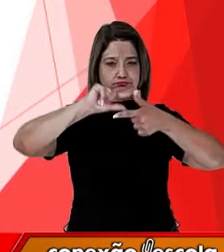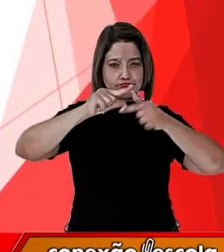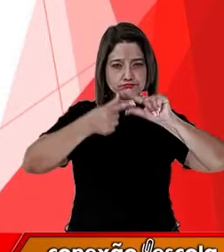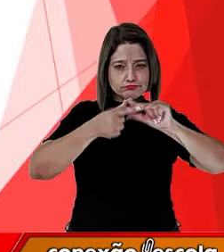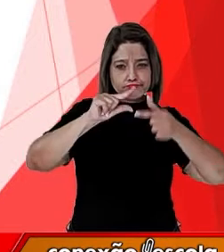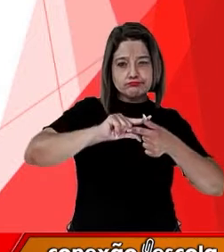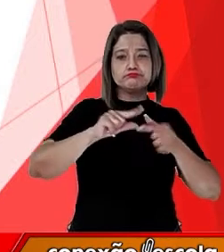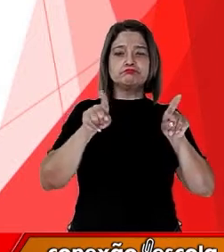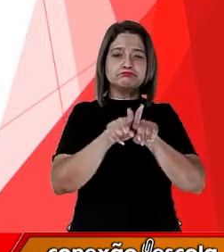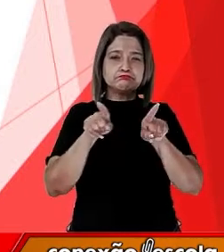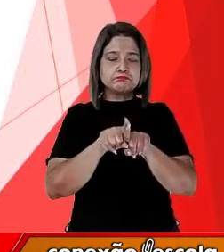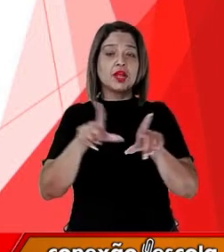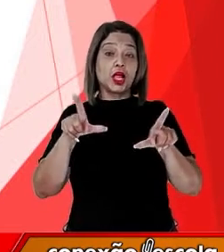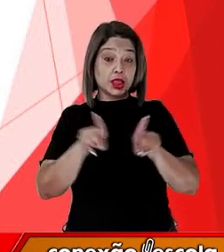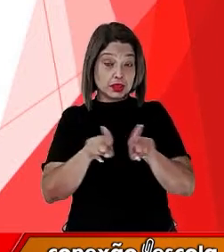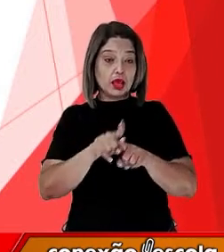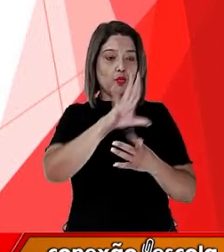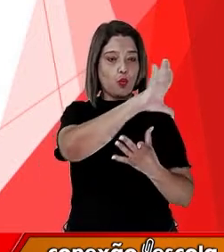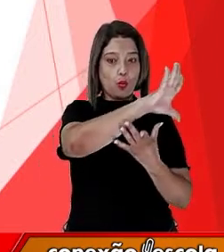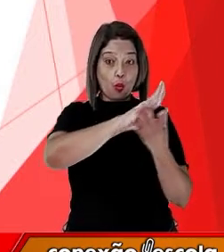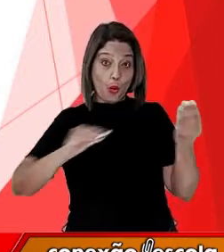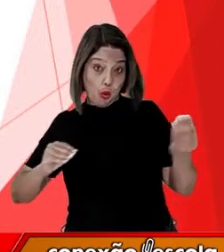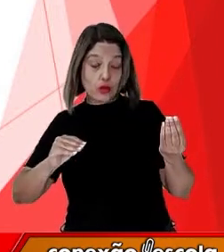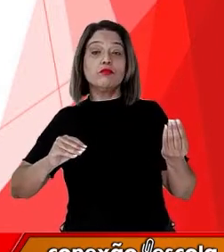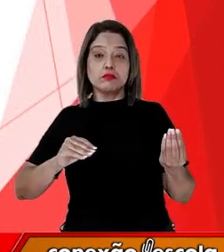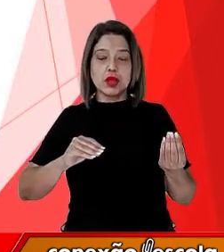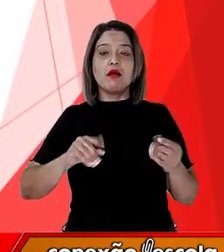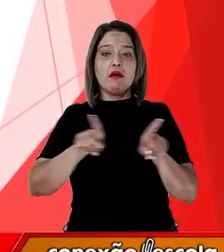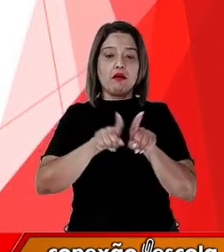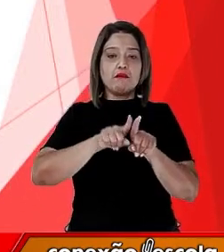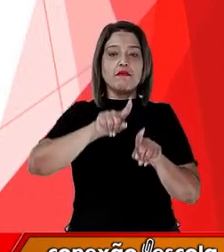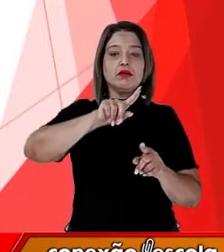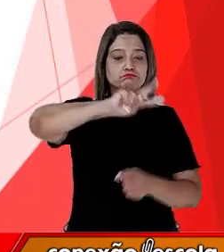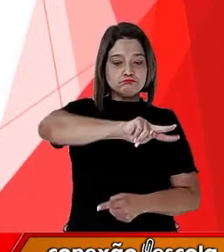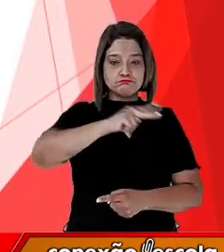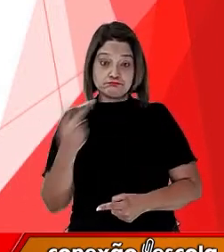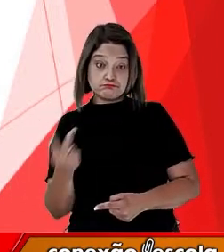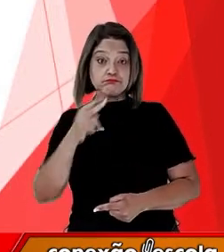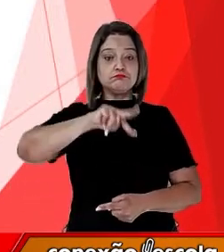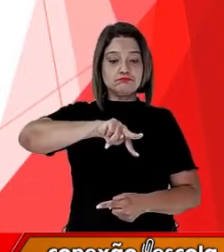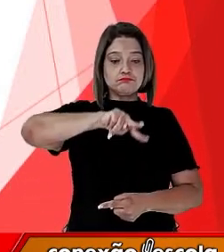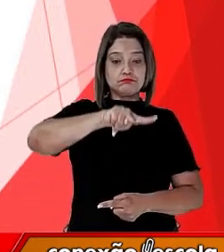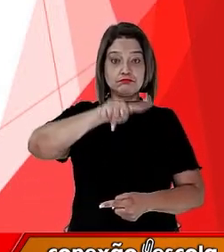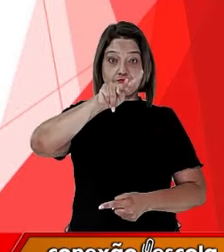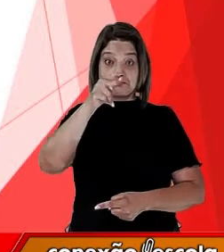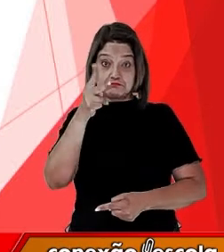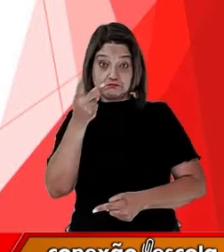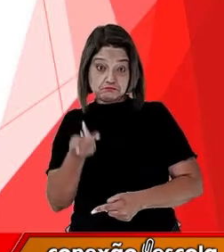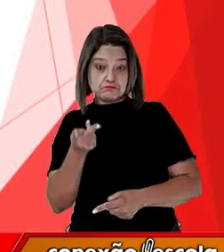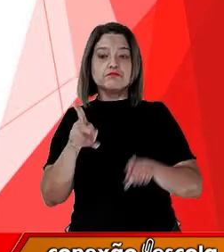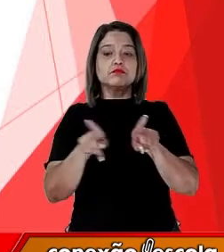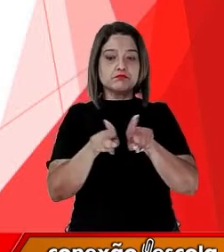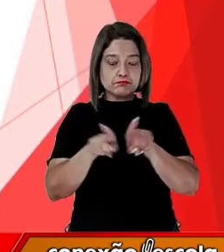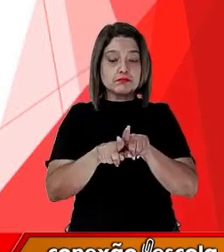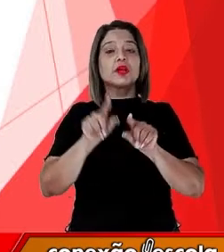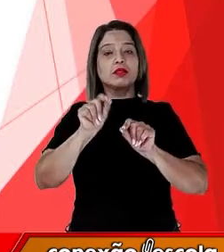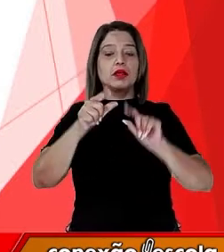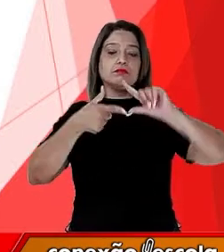simetrias de translação, reflexão e rotação, translação, reflexão e rotação de